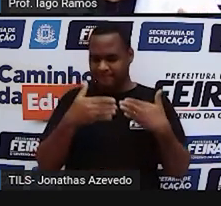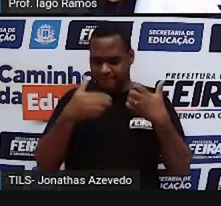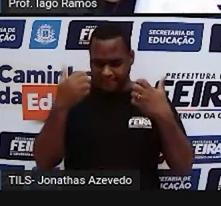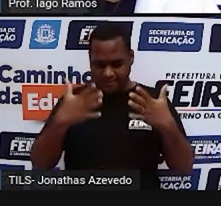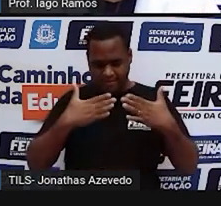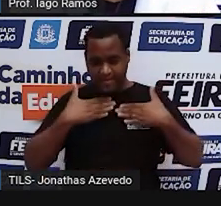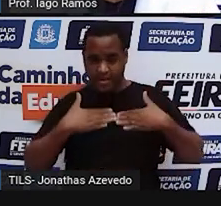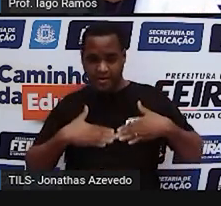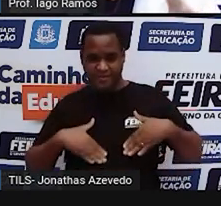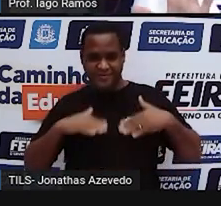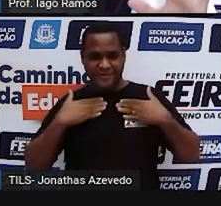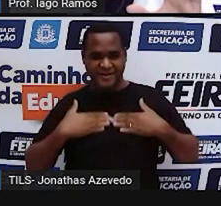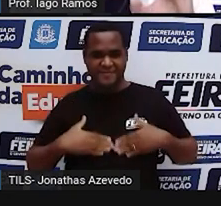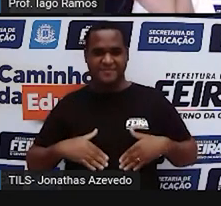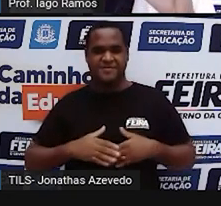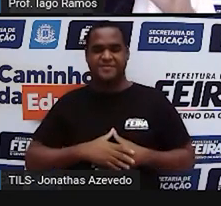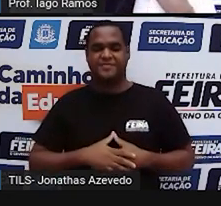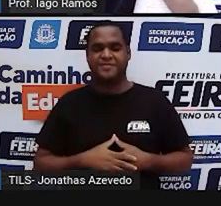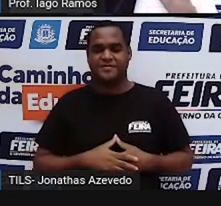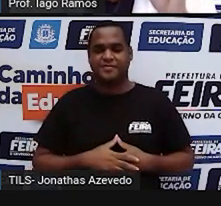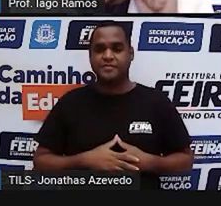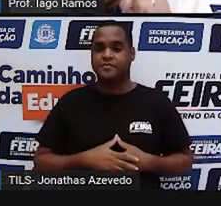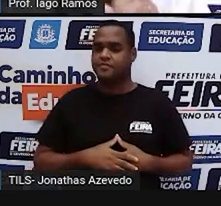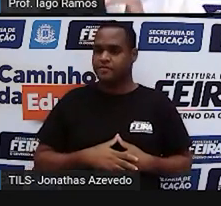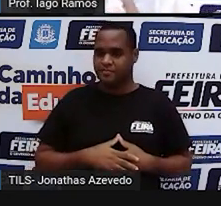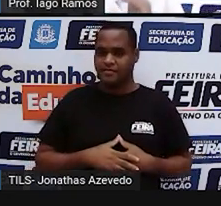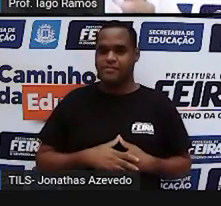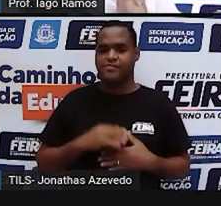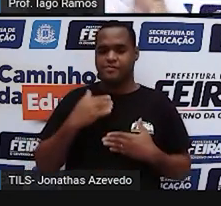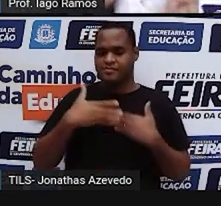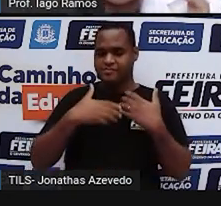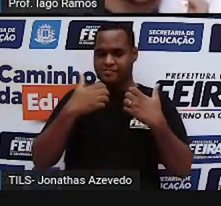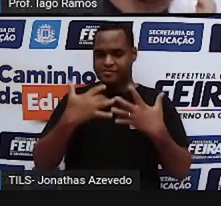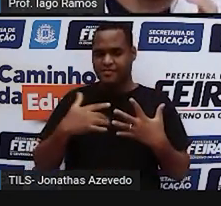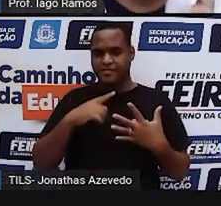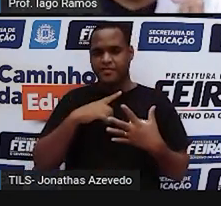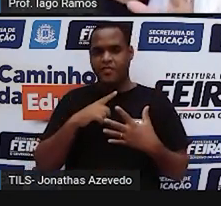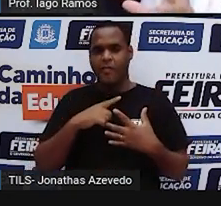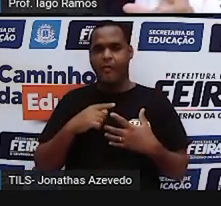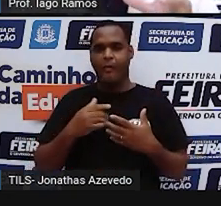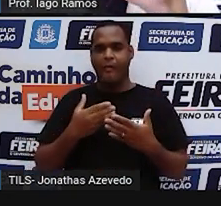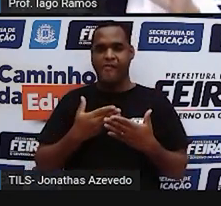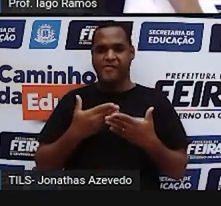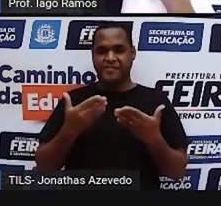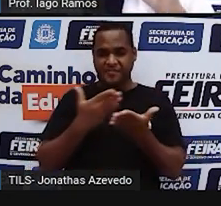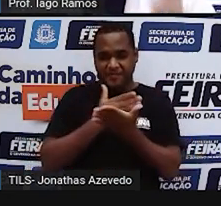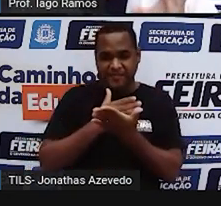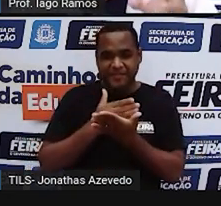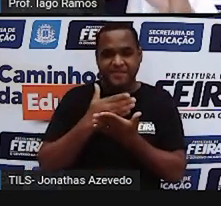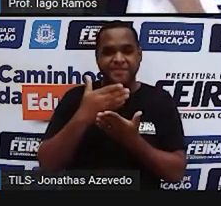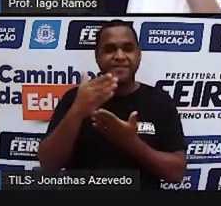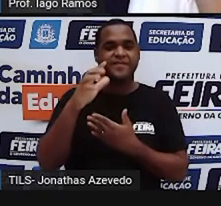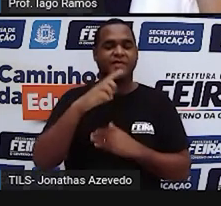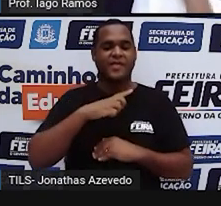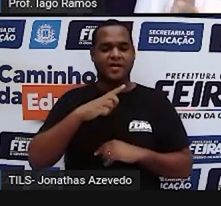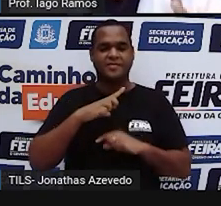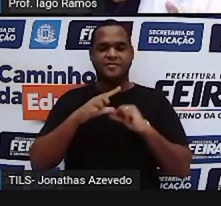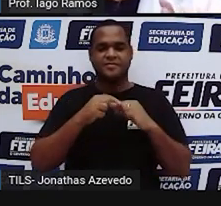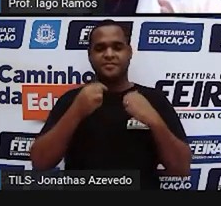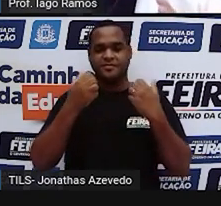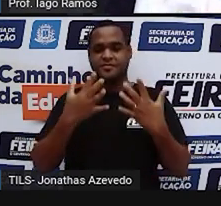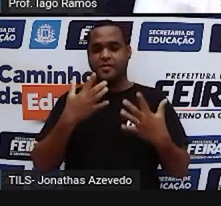seguir aqui devagarzinho né E aí é o seguinte ó E agora começa agora